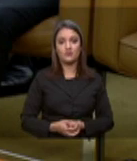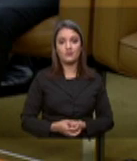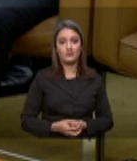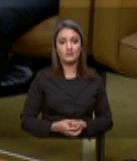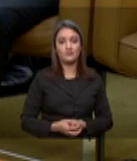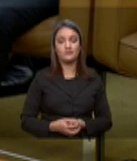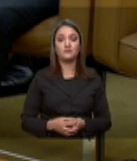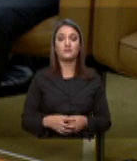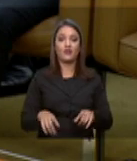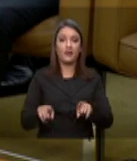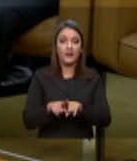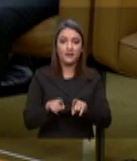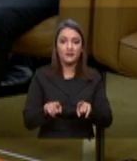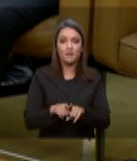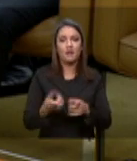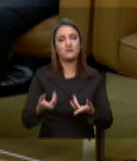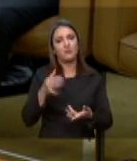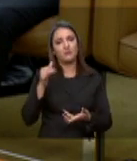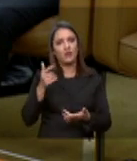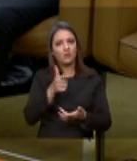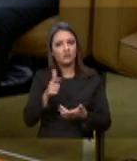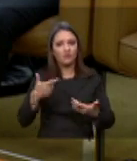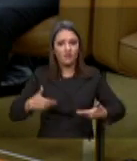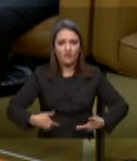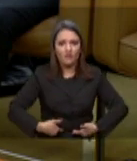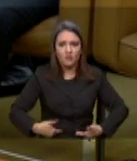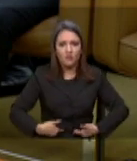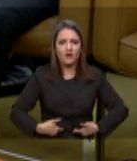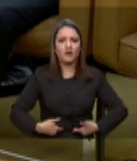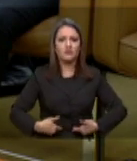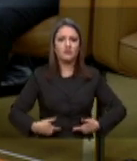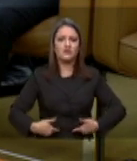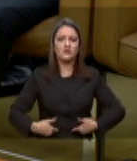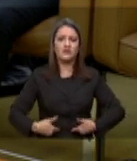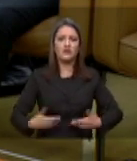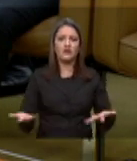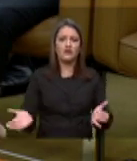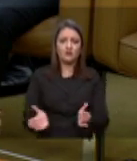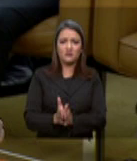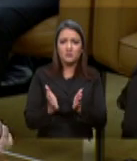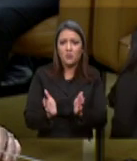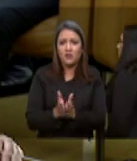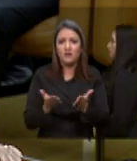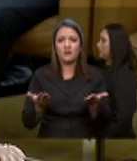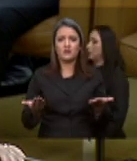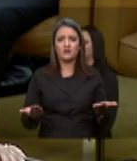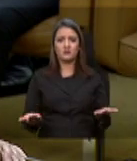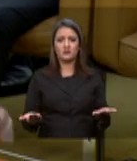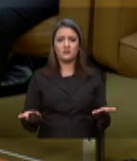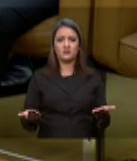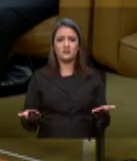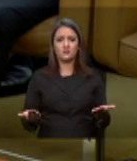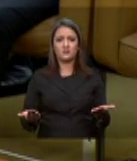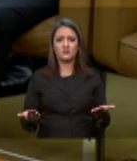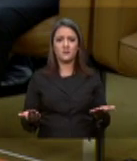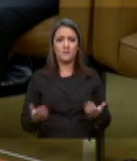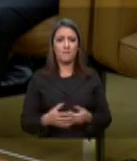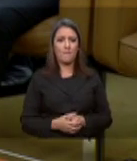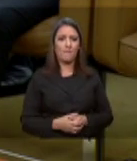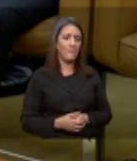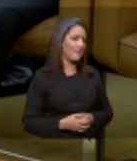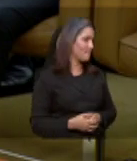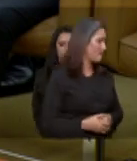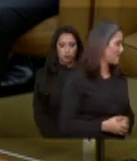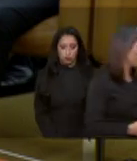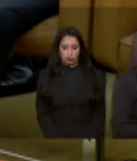para que não haja fome, para que não haja pobreza. Não existe um outro modelo? E aí o Michel